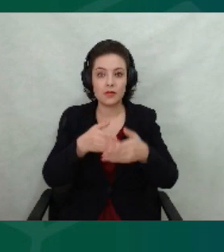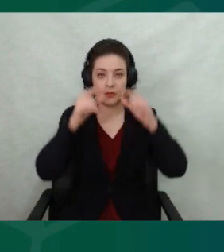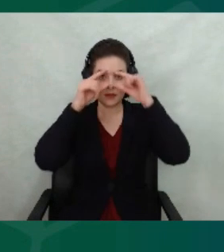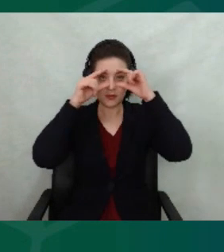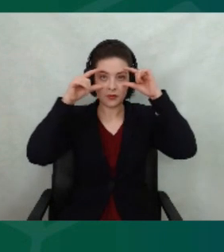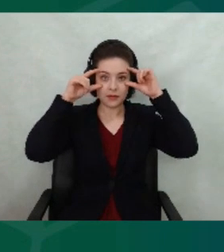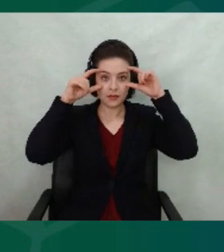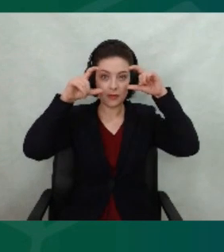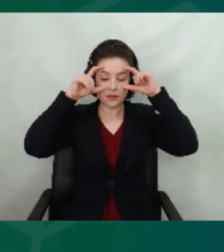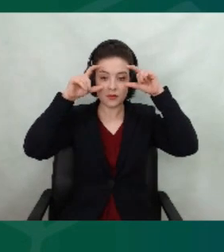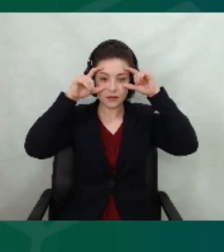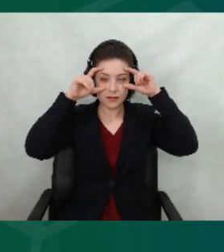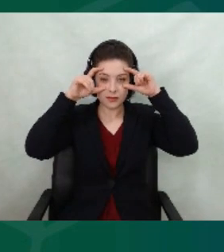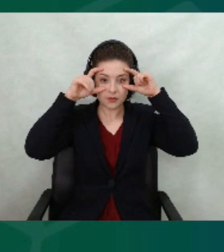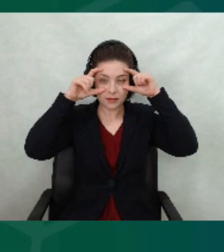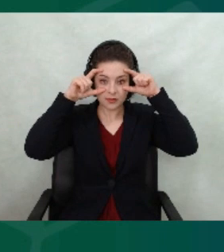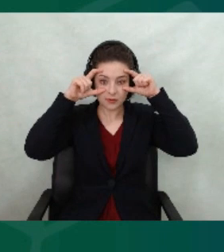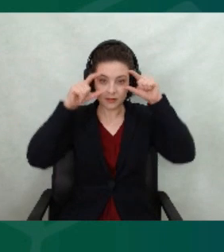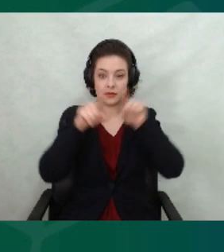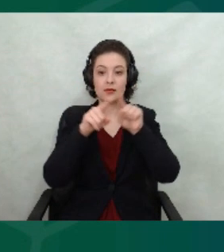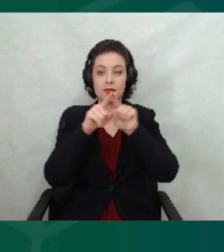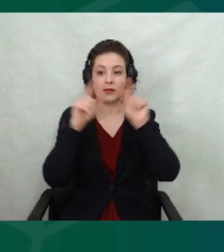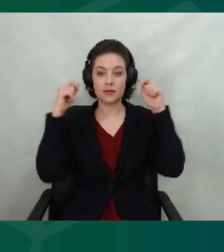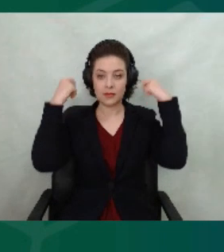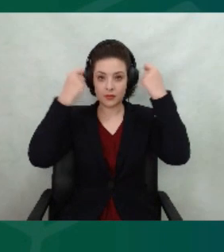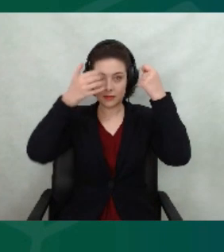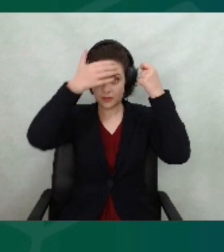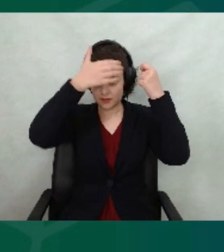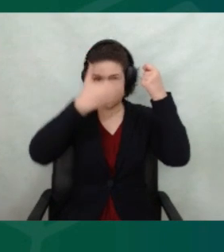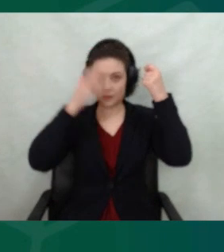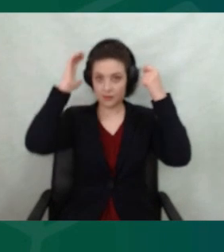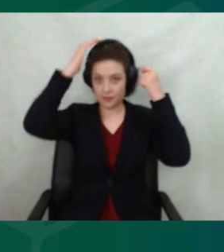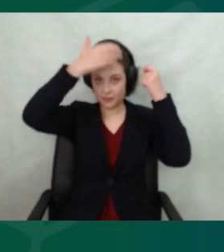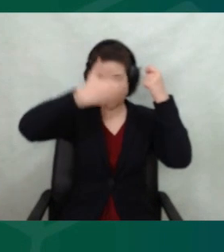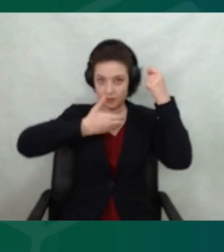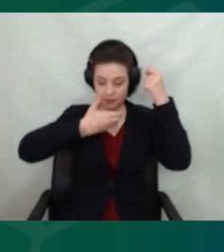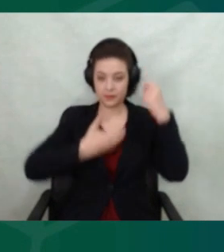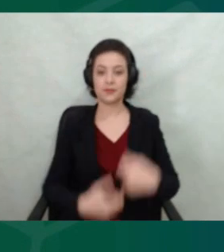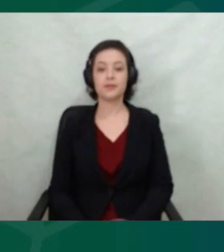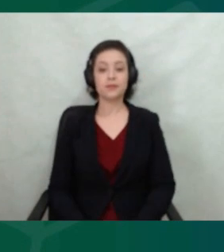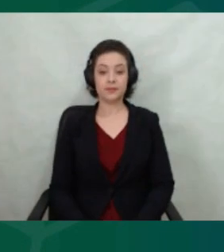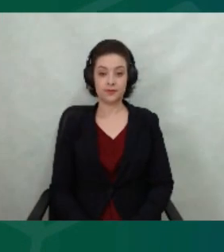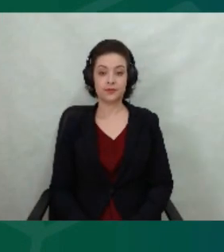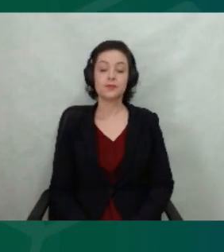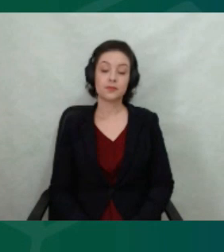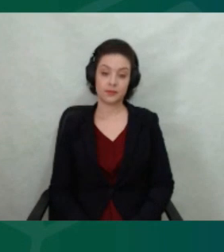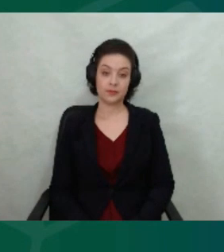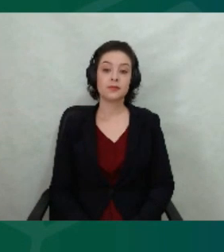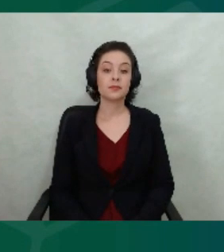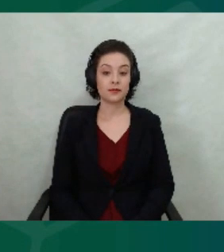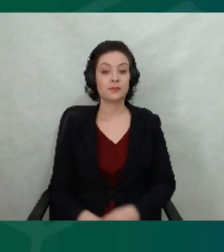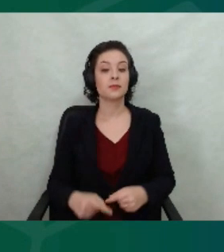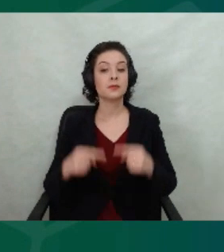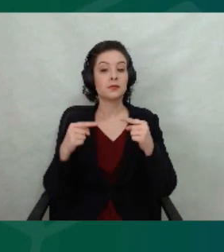e, como mencionei, a Face Shield. É um ambiente de desafios grandes dentro